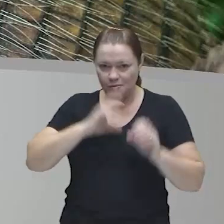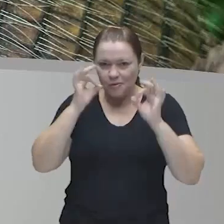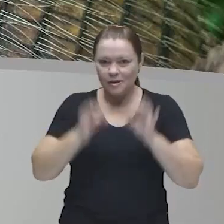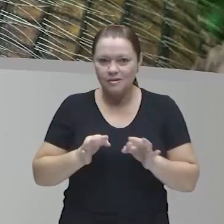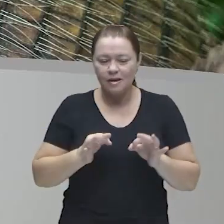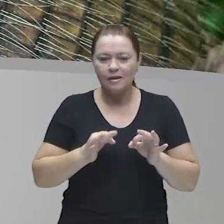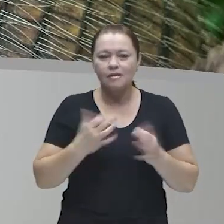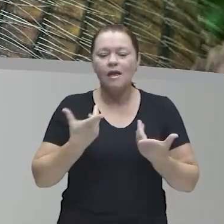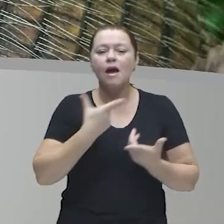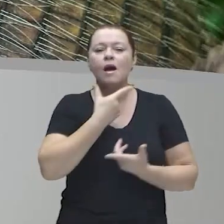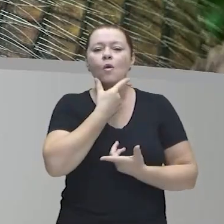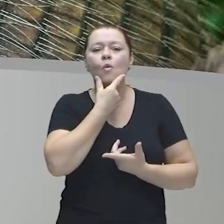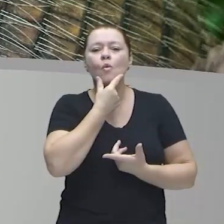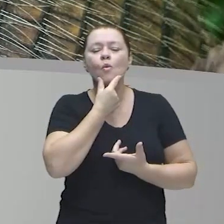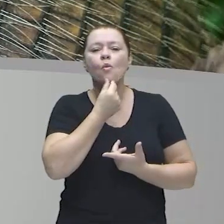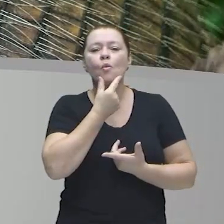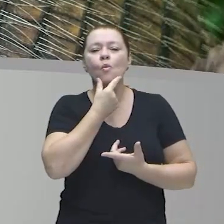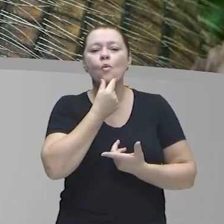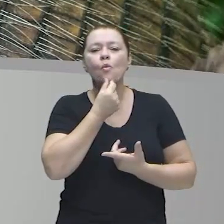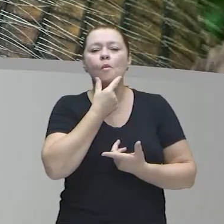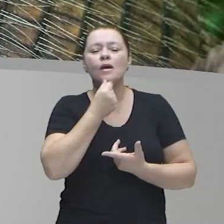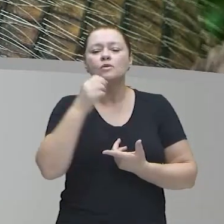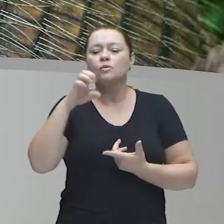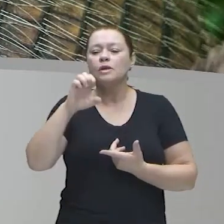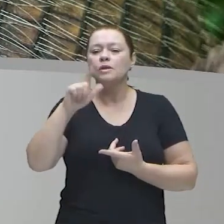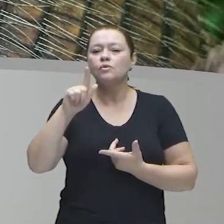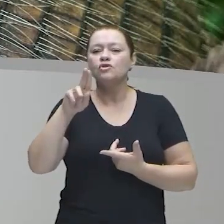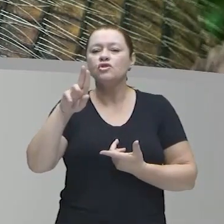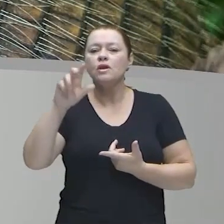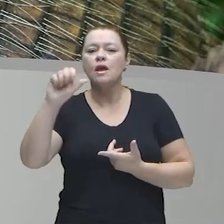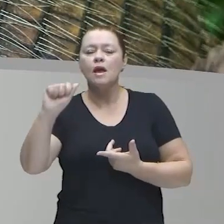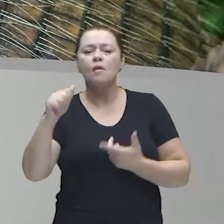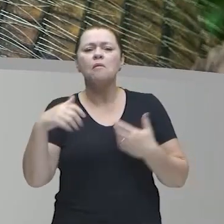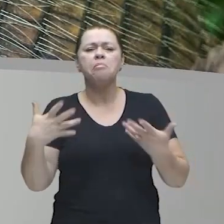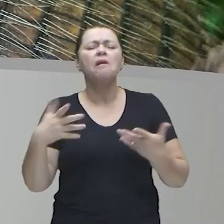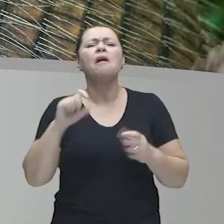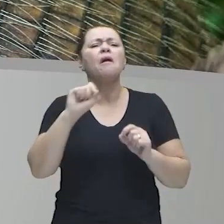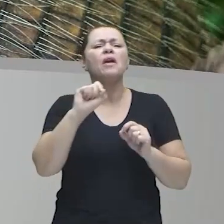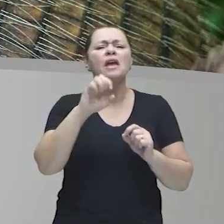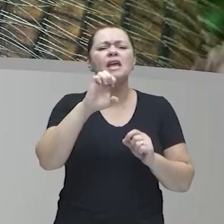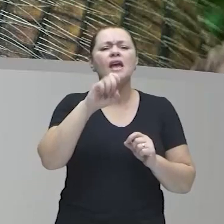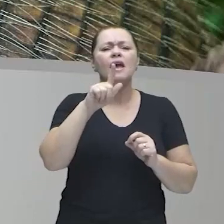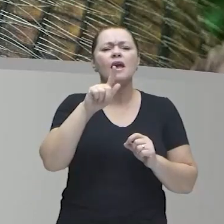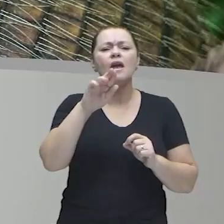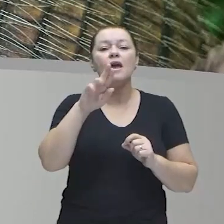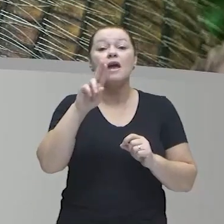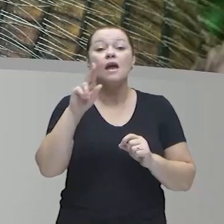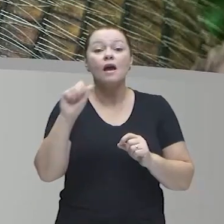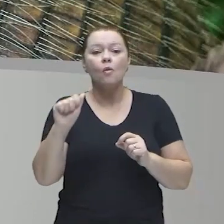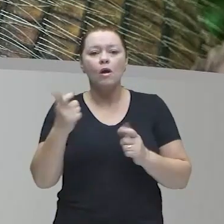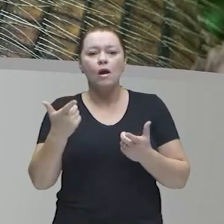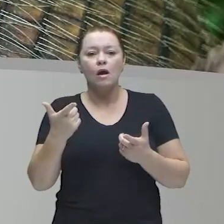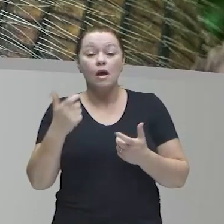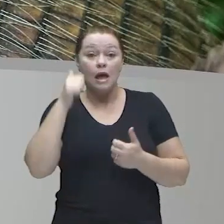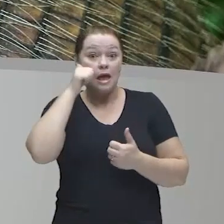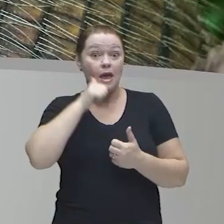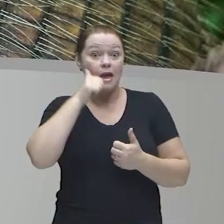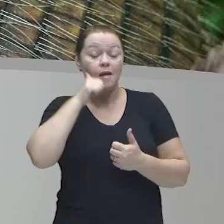Masculino de égua. Qual é o masculino de égua? Professora, o que é égua? A égua é a mulher